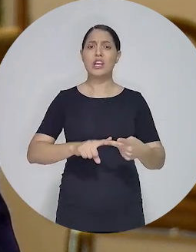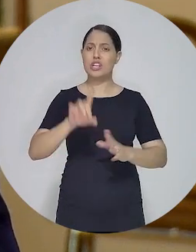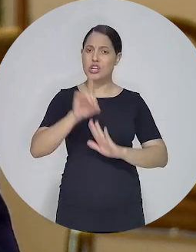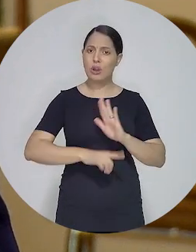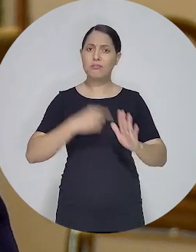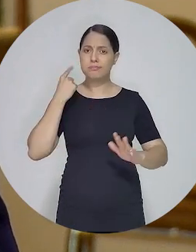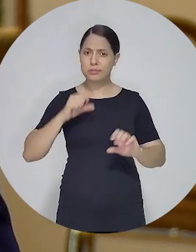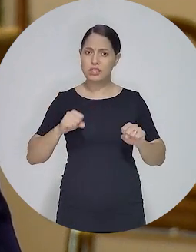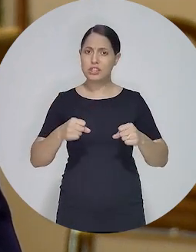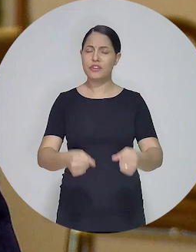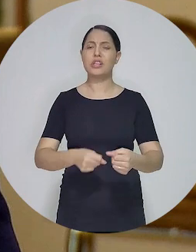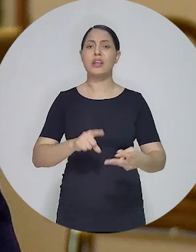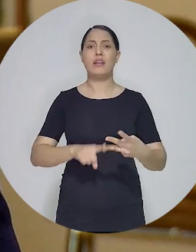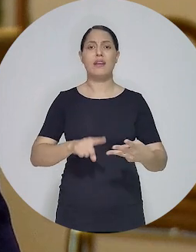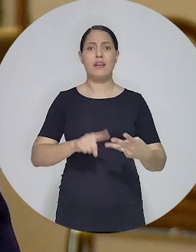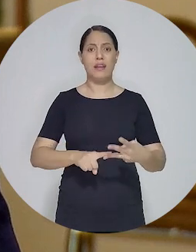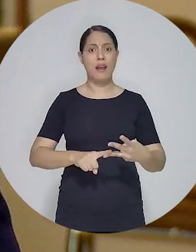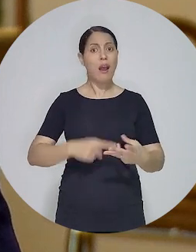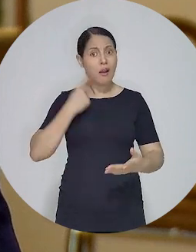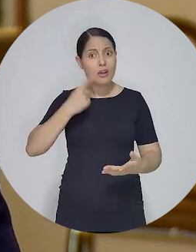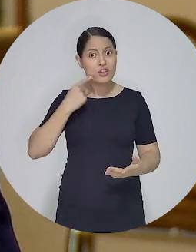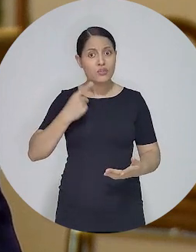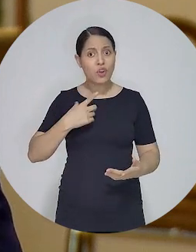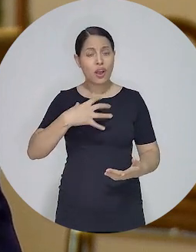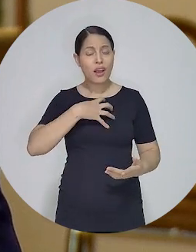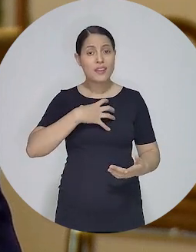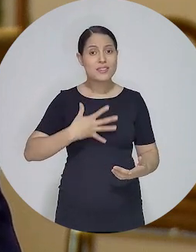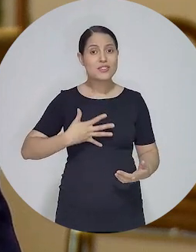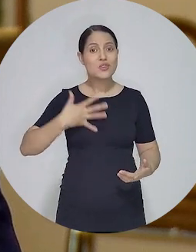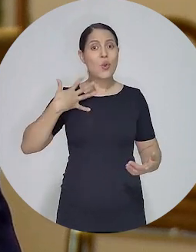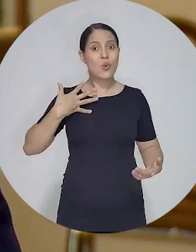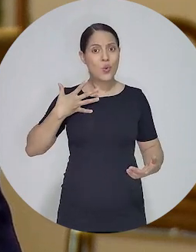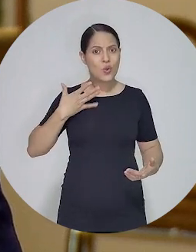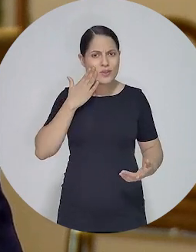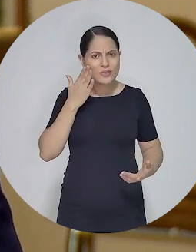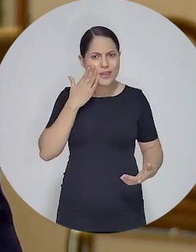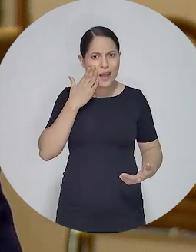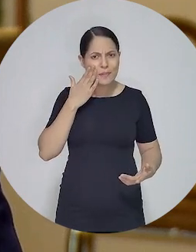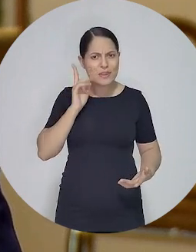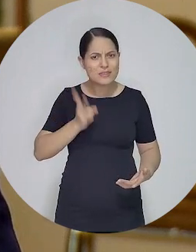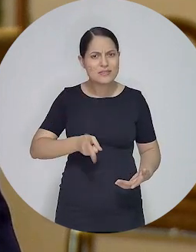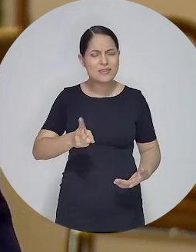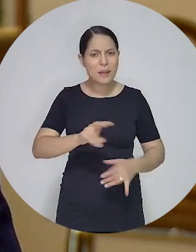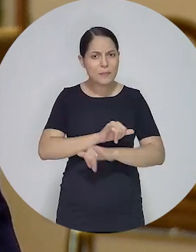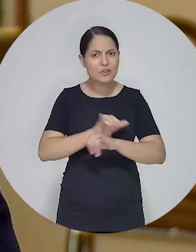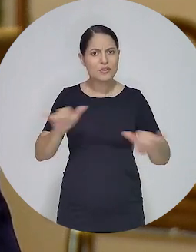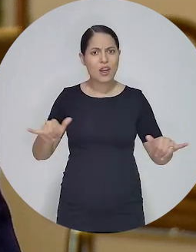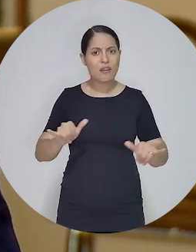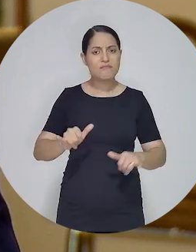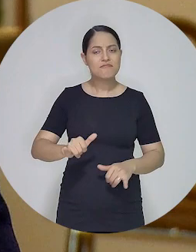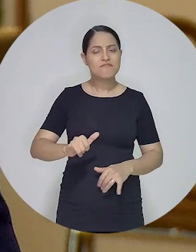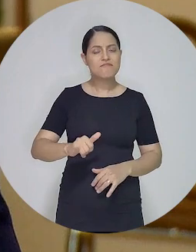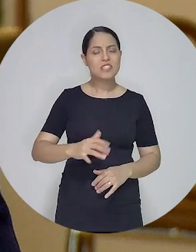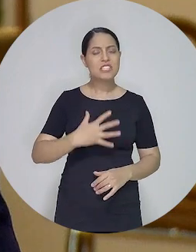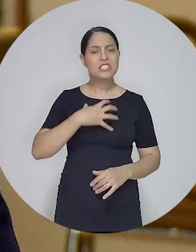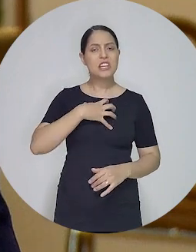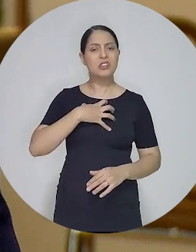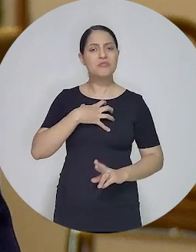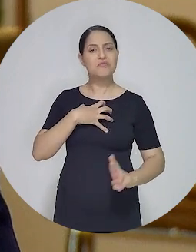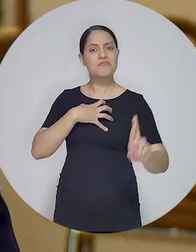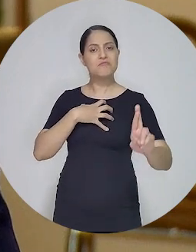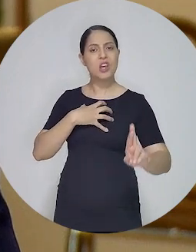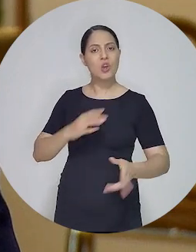defender prerrogativas, é fazer com que o advogado tenha orgulho, mais uma vez e sempre, de dizer que se